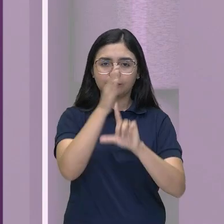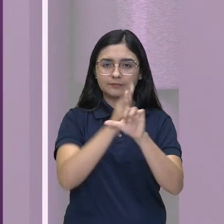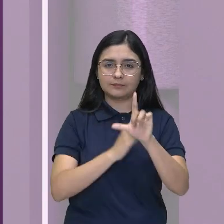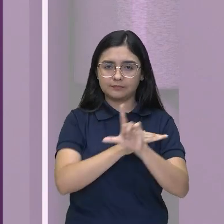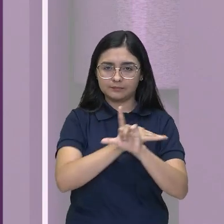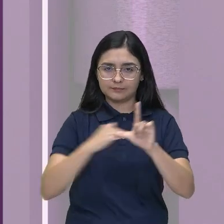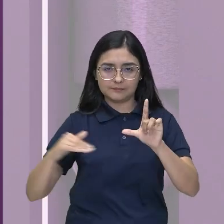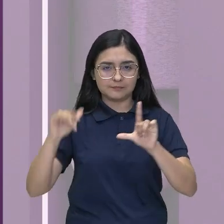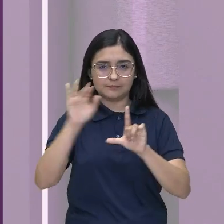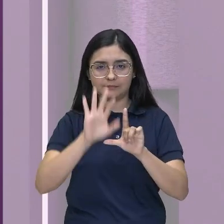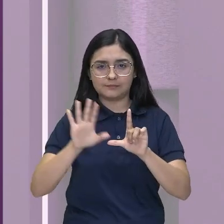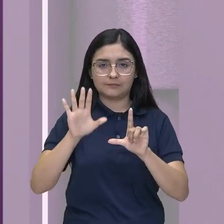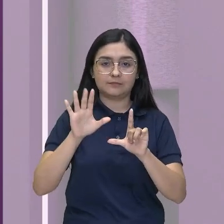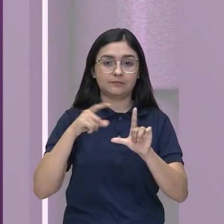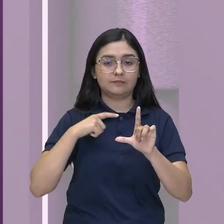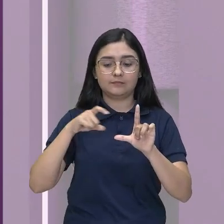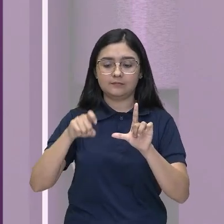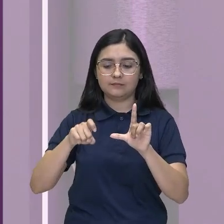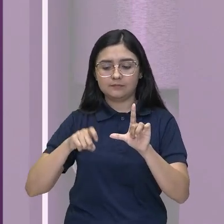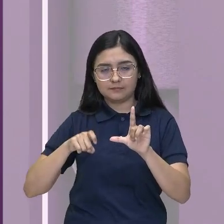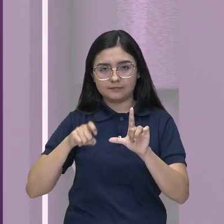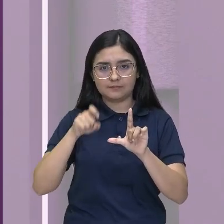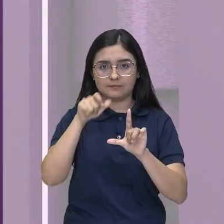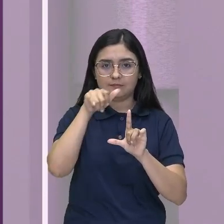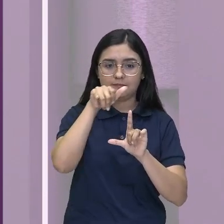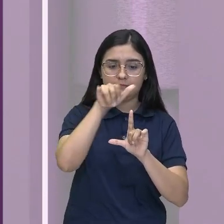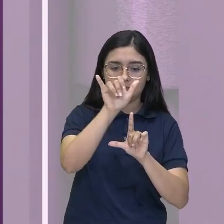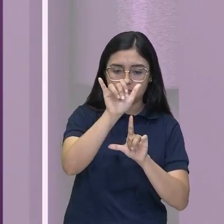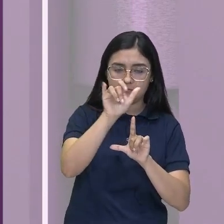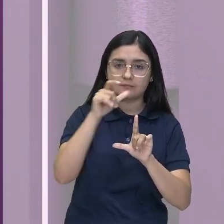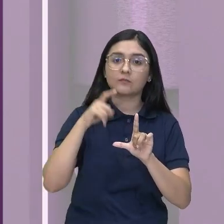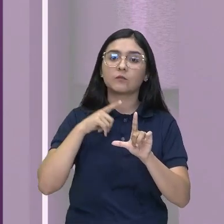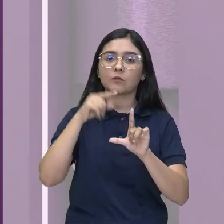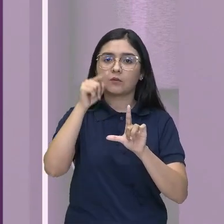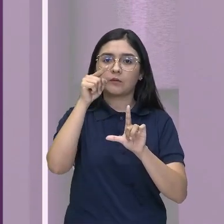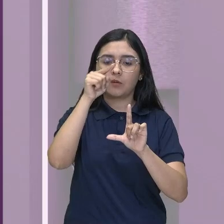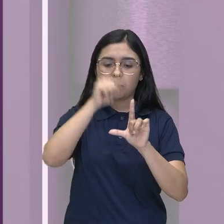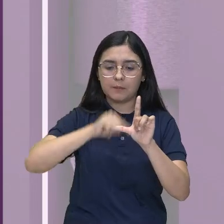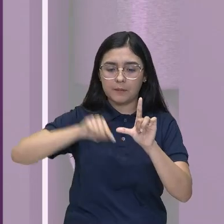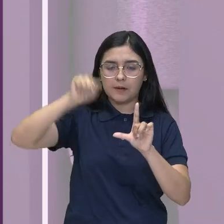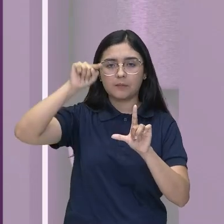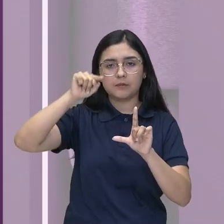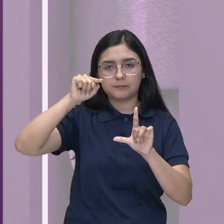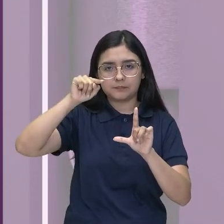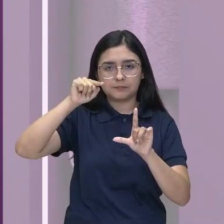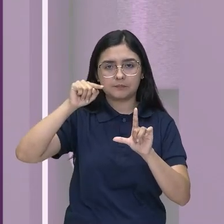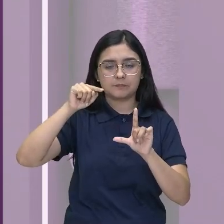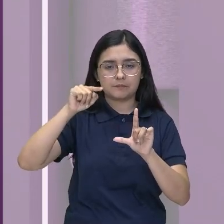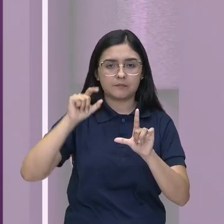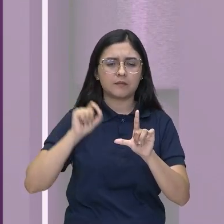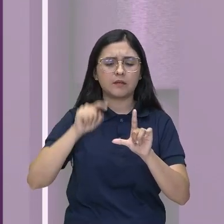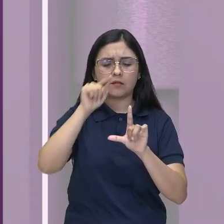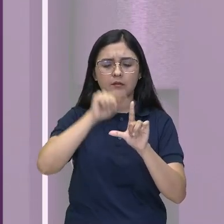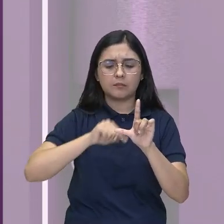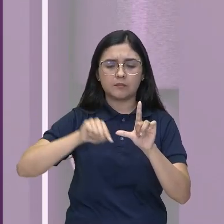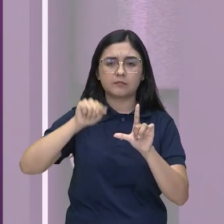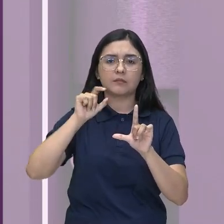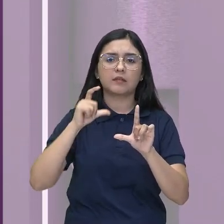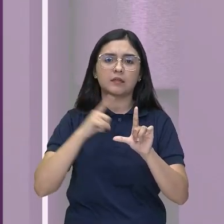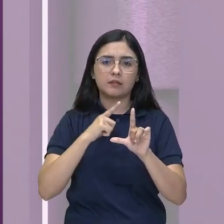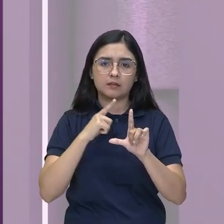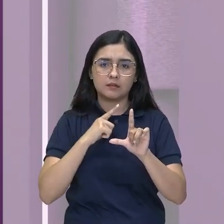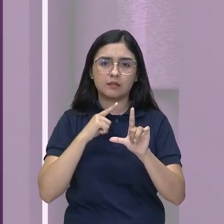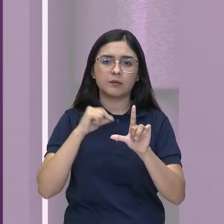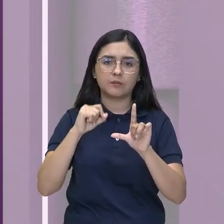eixo x e o eixo y. Nesse plano cartesiano, eu coloquei ali a minha parábola. Essa parábola, ela tem um ponto